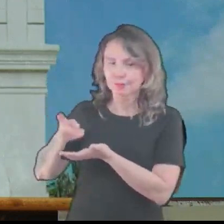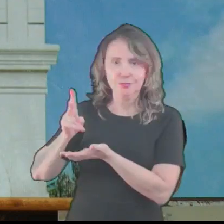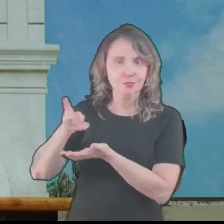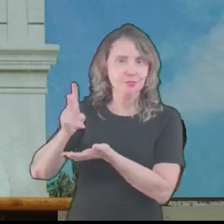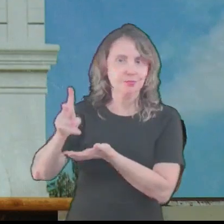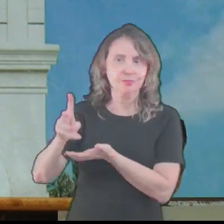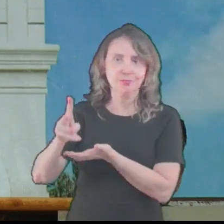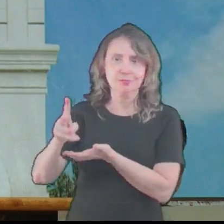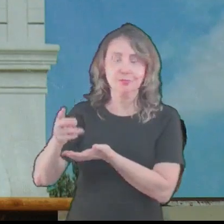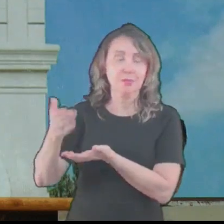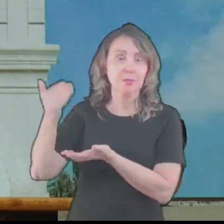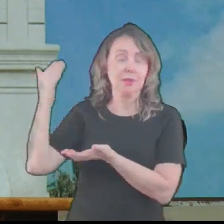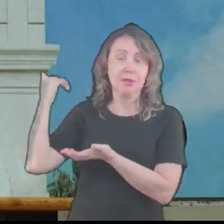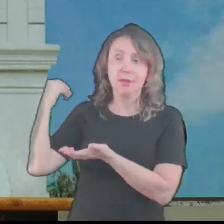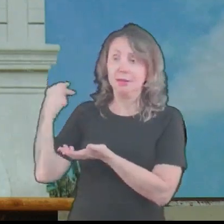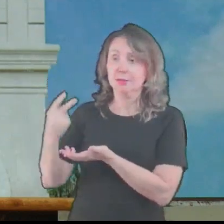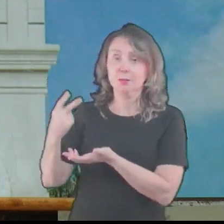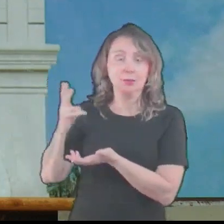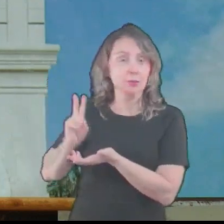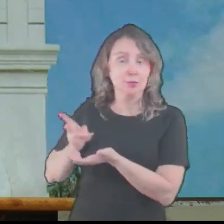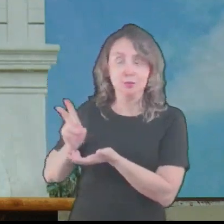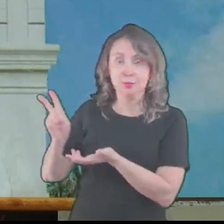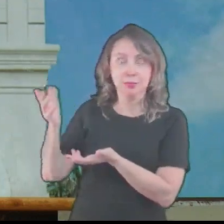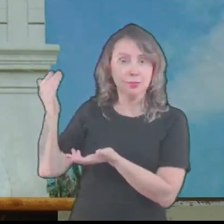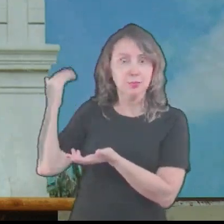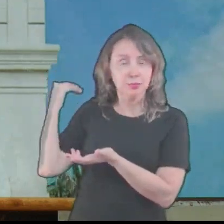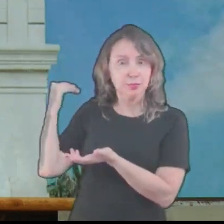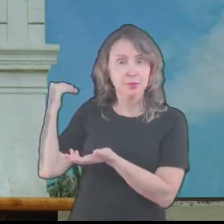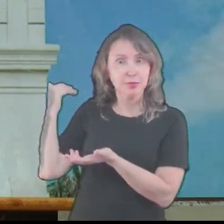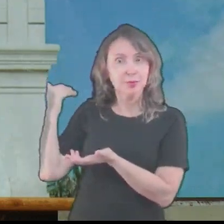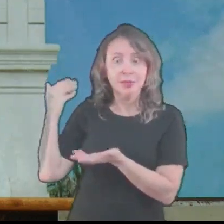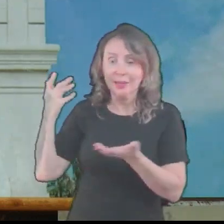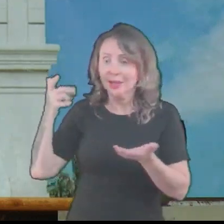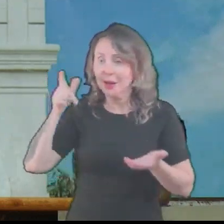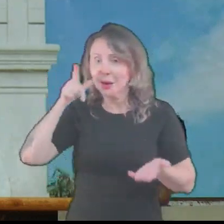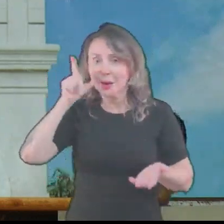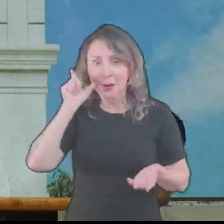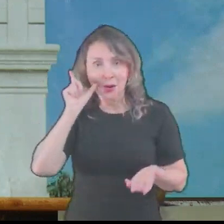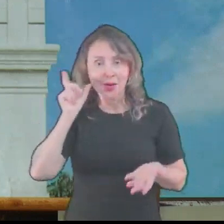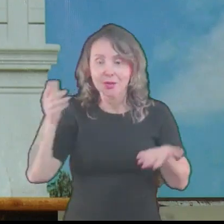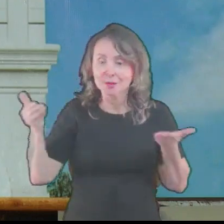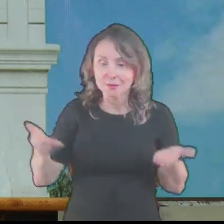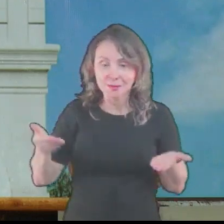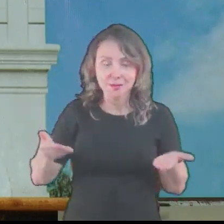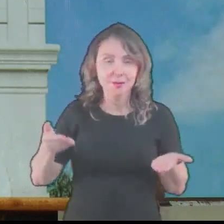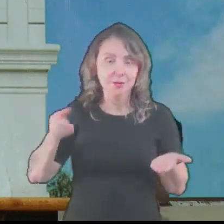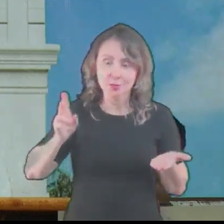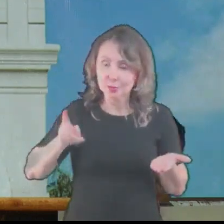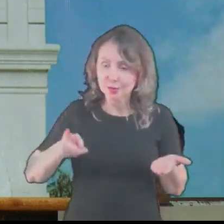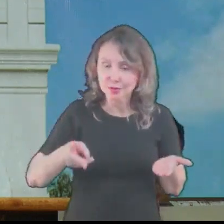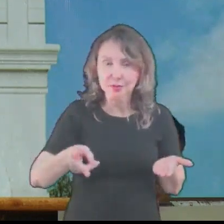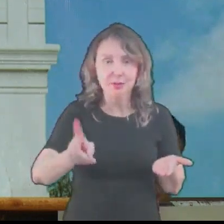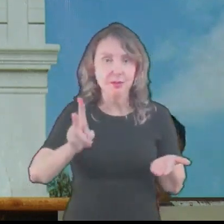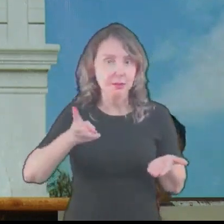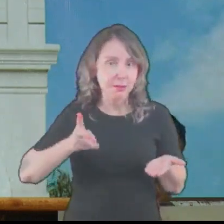Ele foi ontem, é hoje e vai continuar sendo eternamente. Ele é